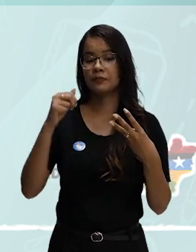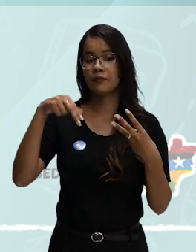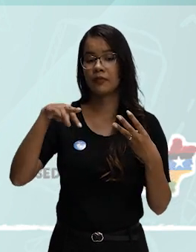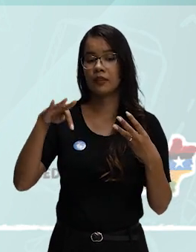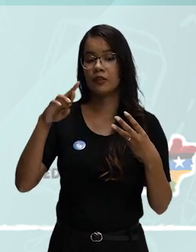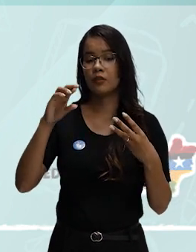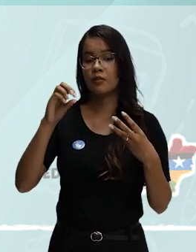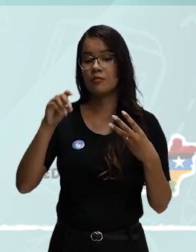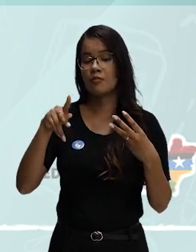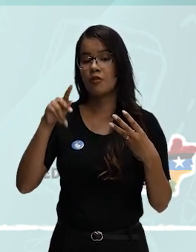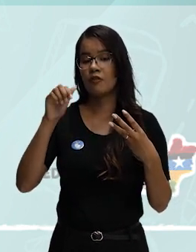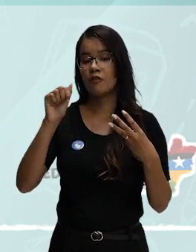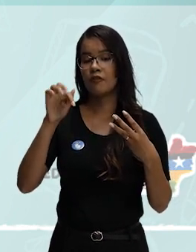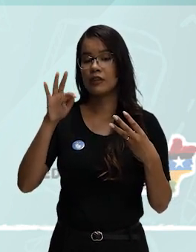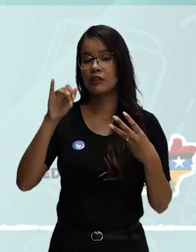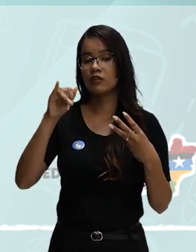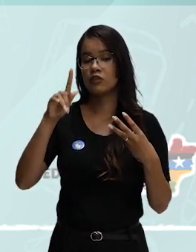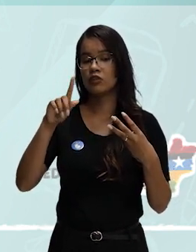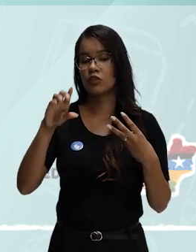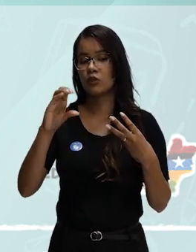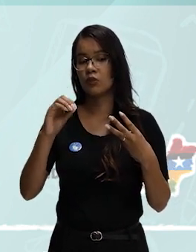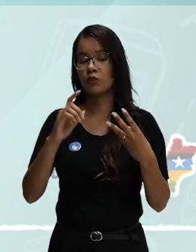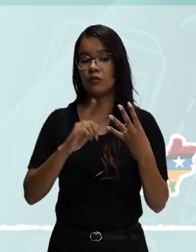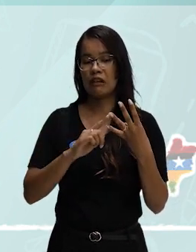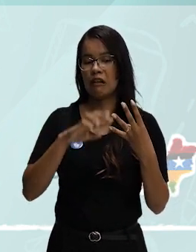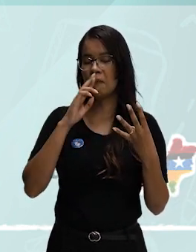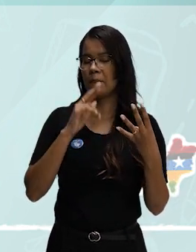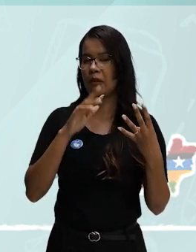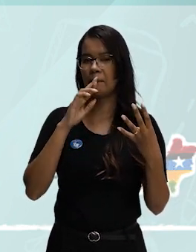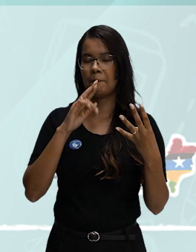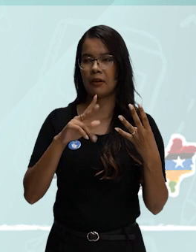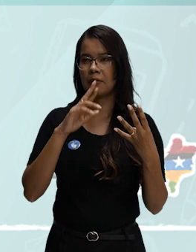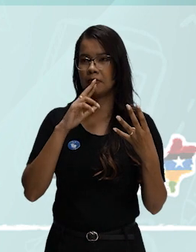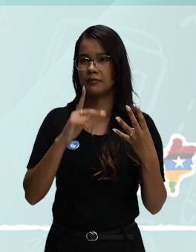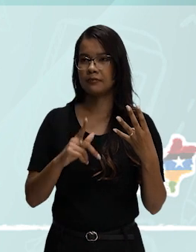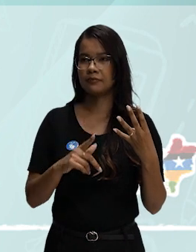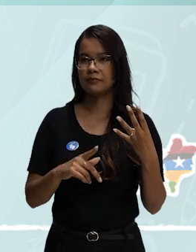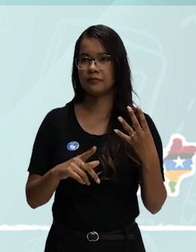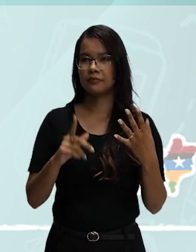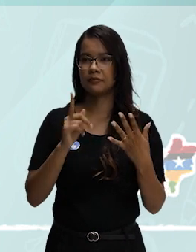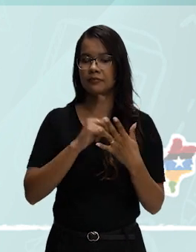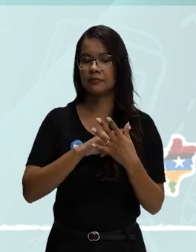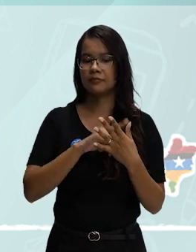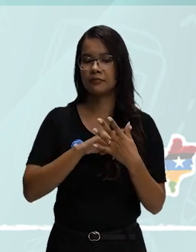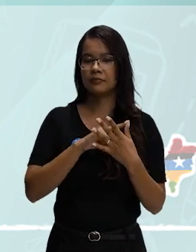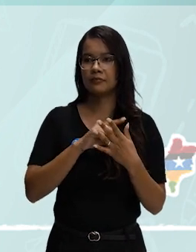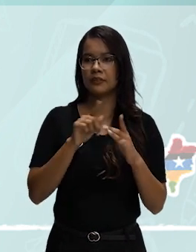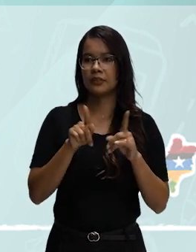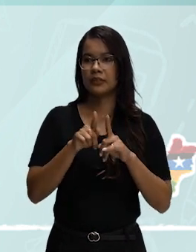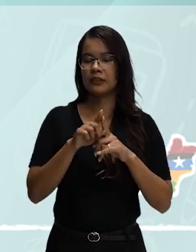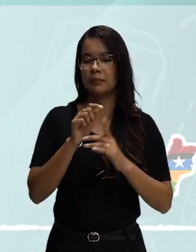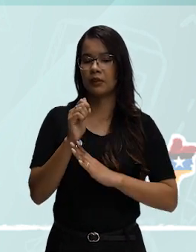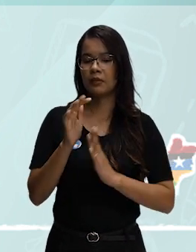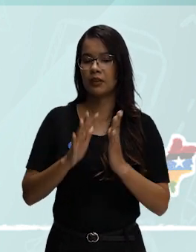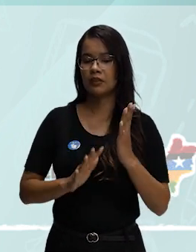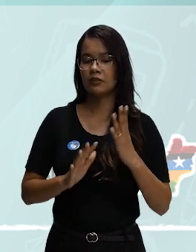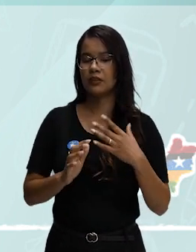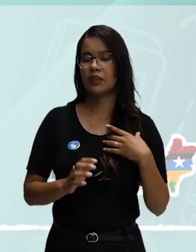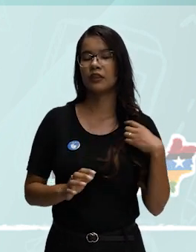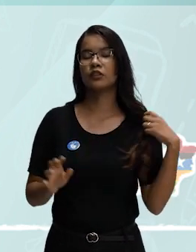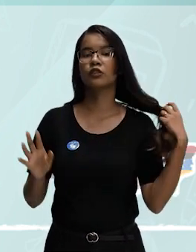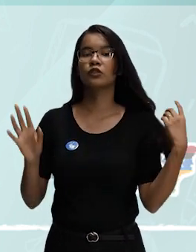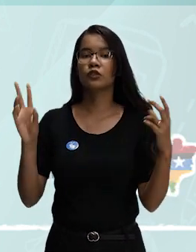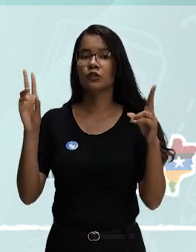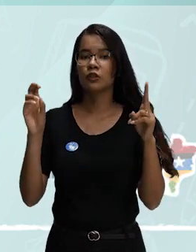de quem achou que aquilo ali era uma bobagem, Monteiro Lobato, tá? E os exercícios